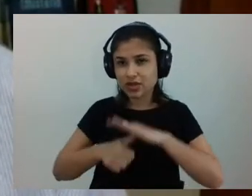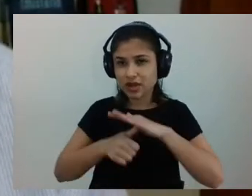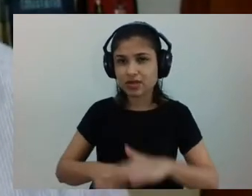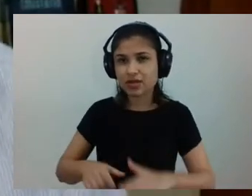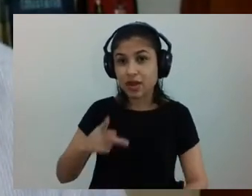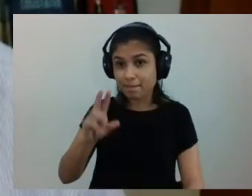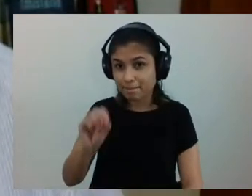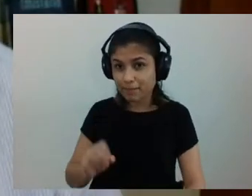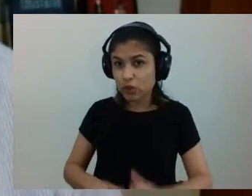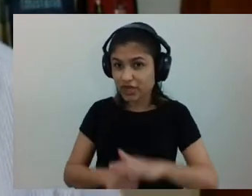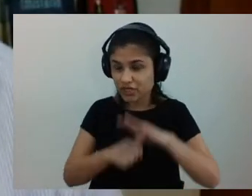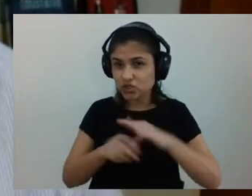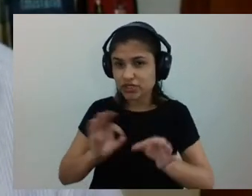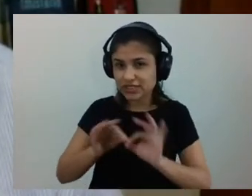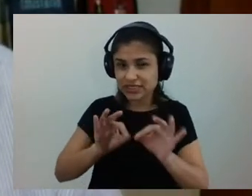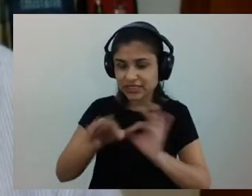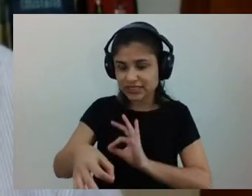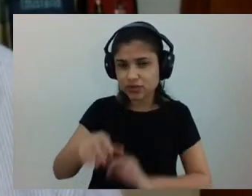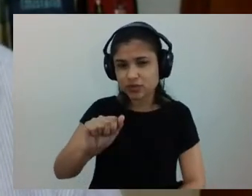Beatriz.